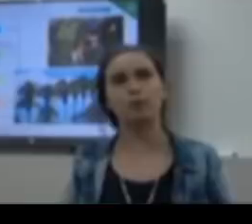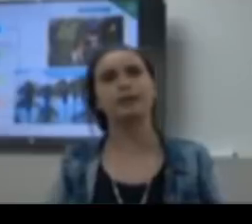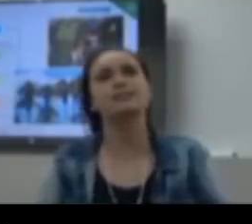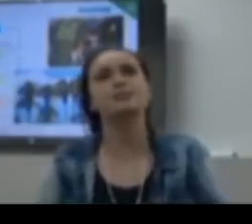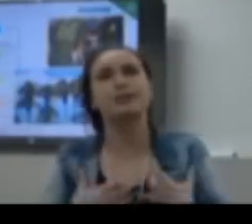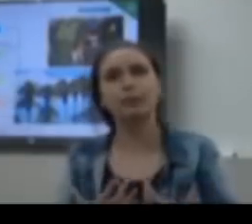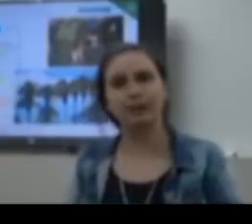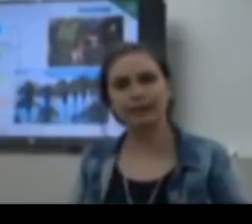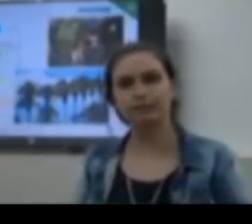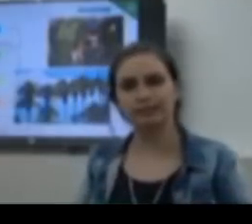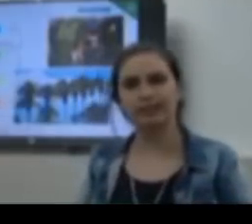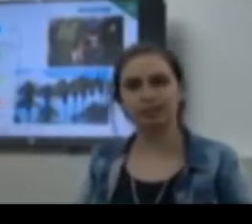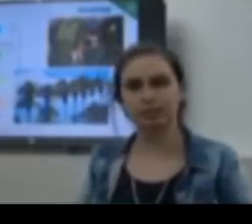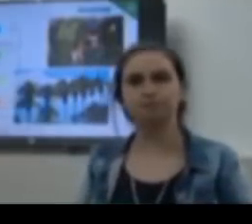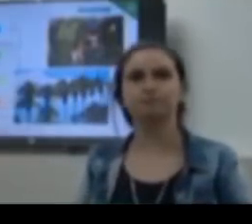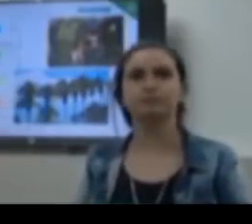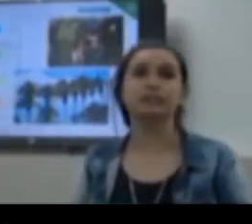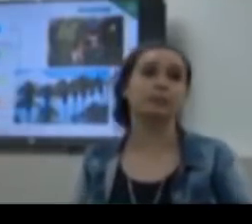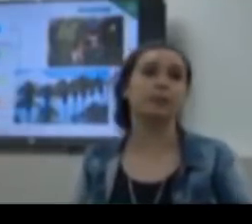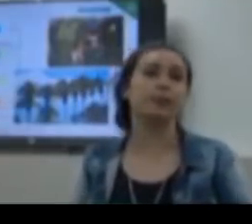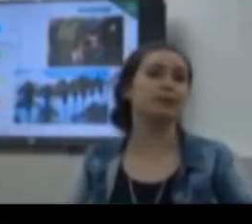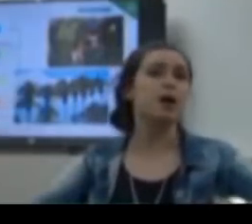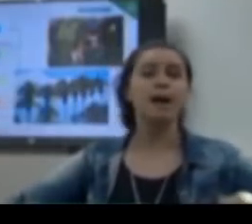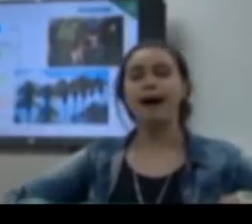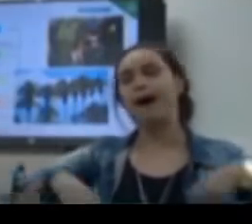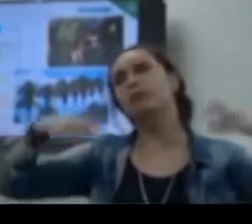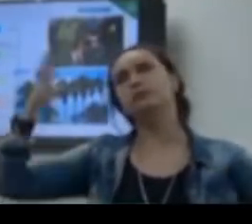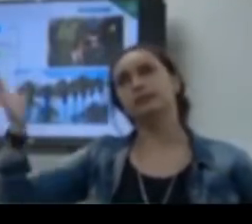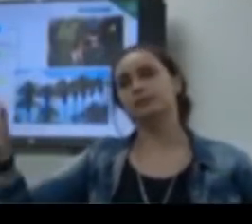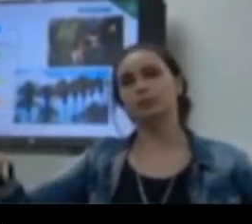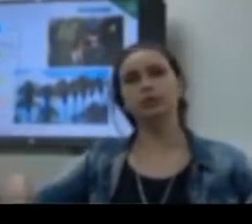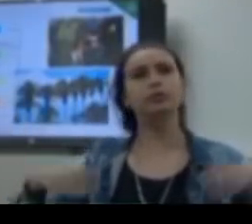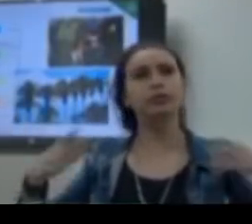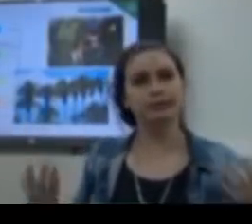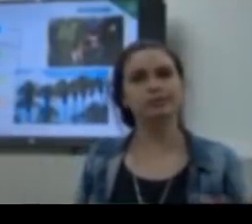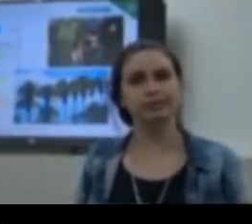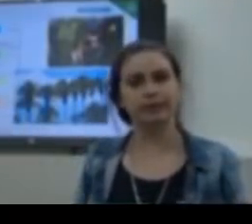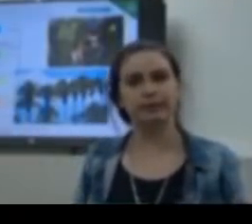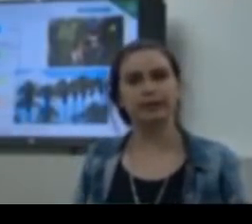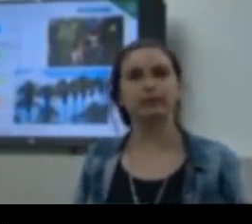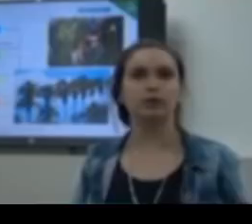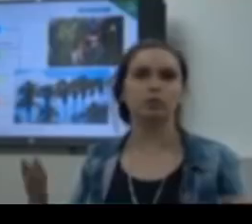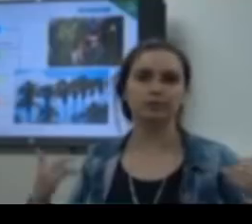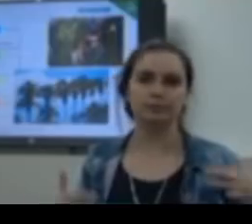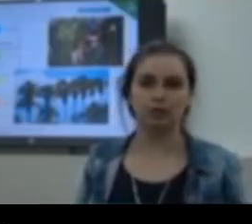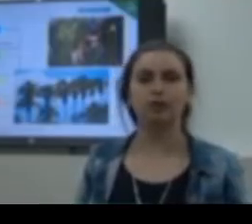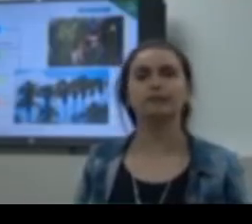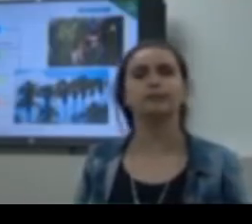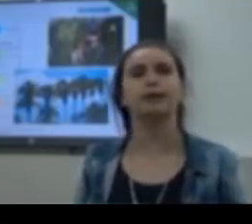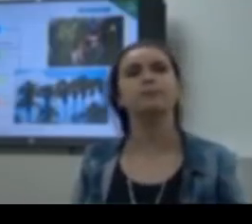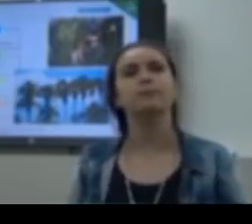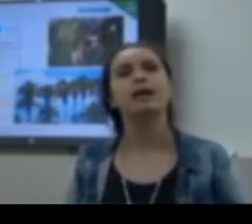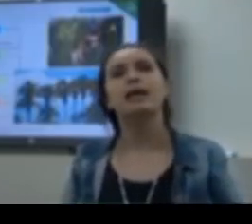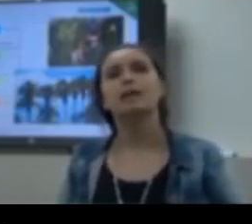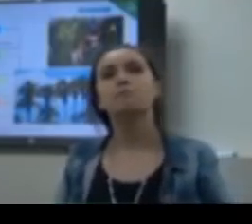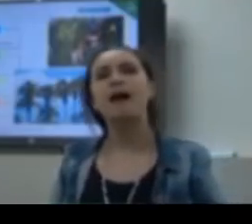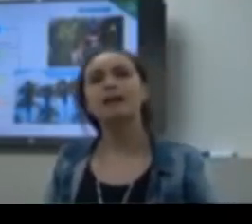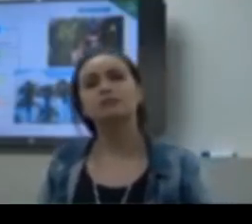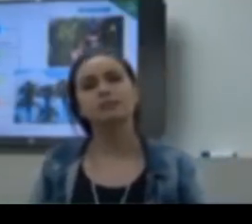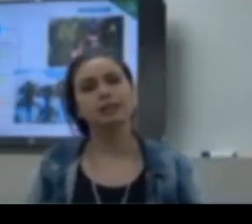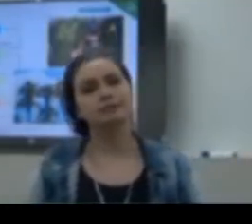tá? Então as palmeiras predominam nessa região. E são palmeiras altas, muito bonitas de se ver, tá? Algumas menores